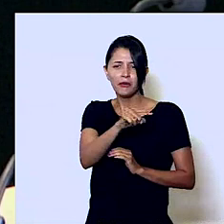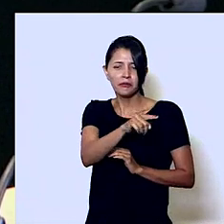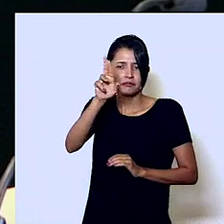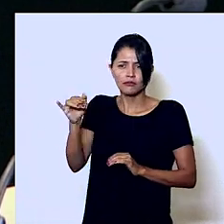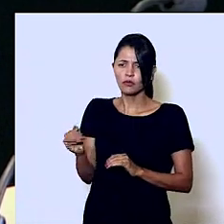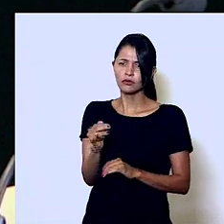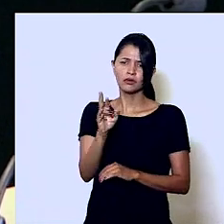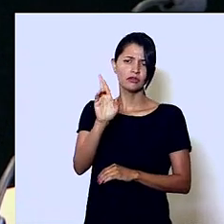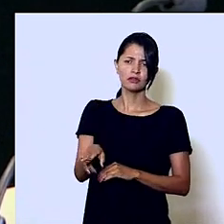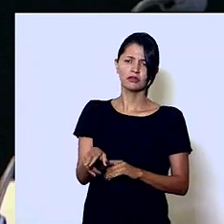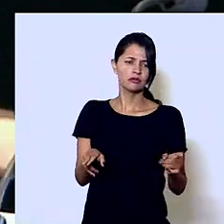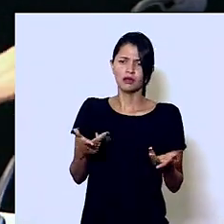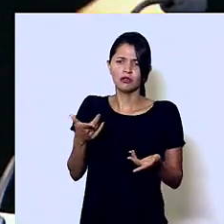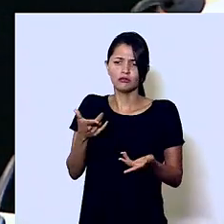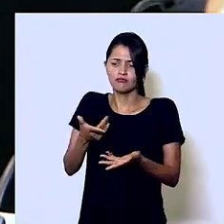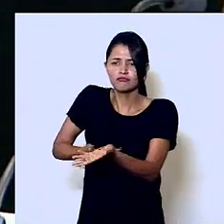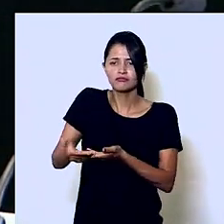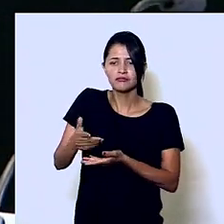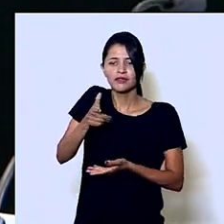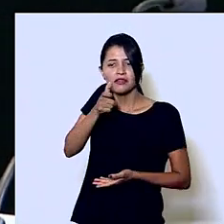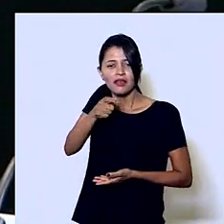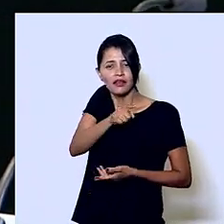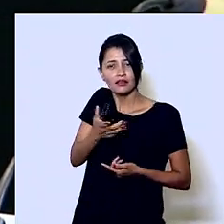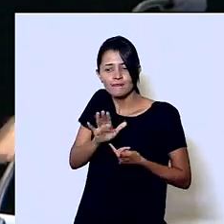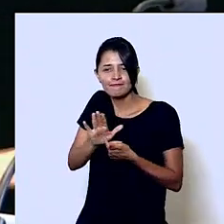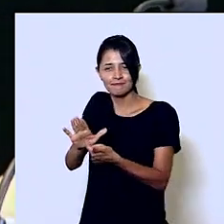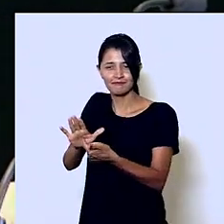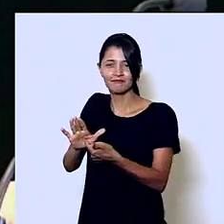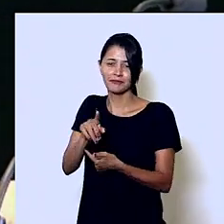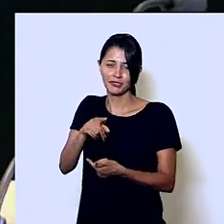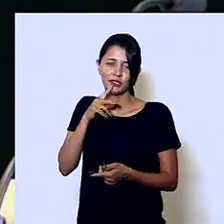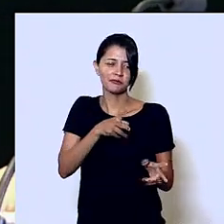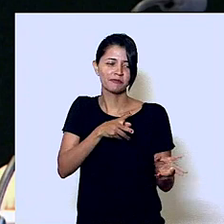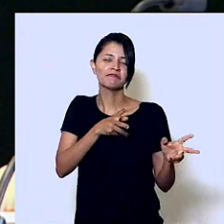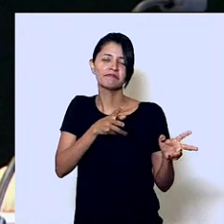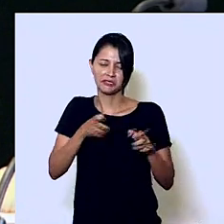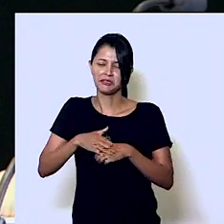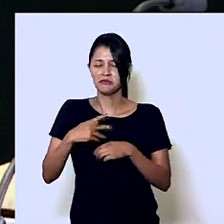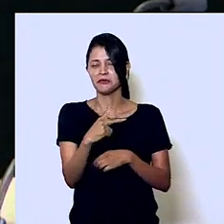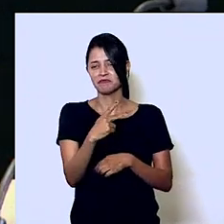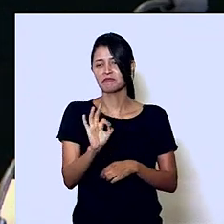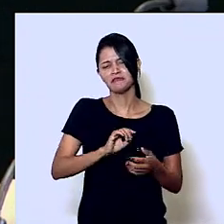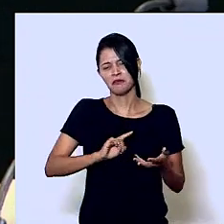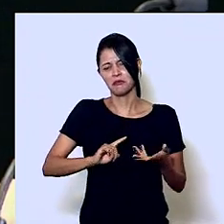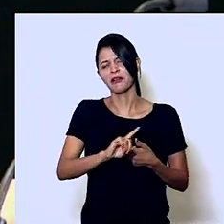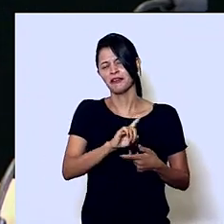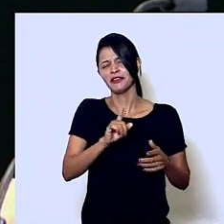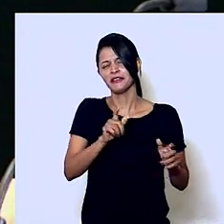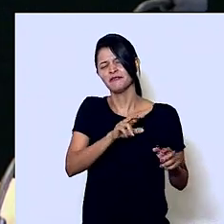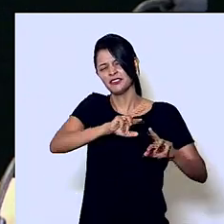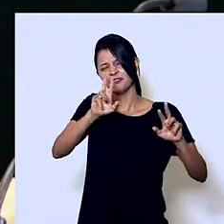o engajamento, o interesse. Isso se via, esse tipo de atitude, em vários momentos.